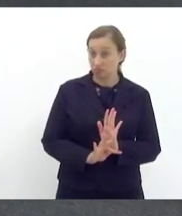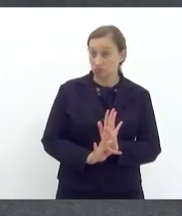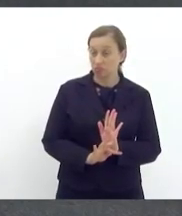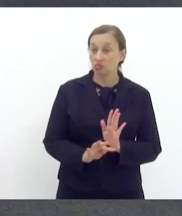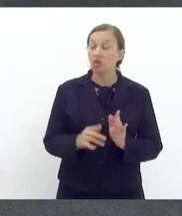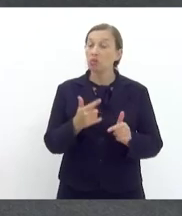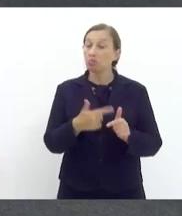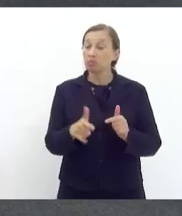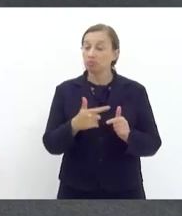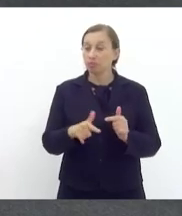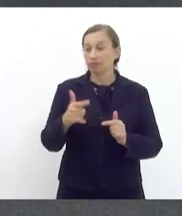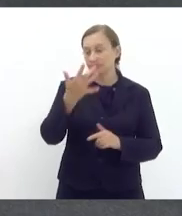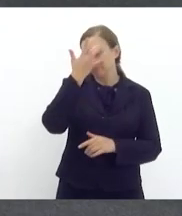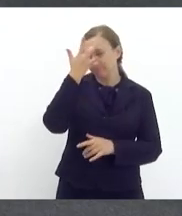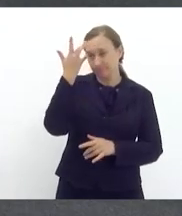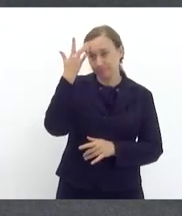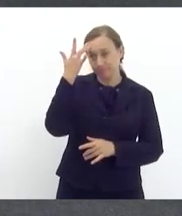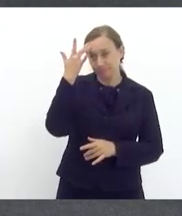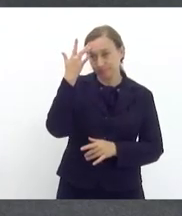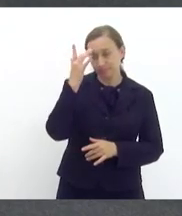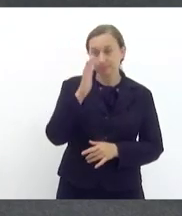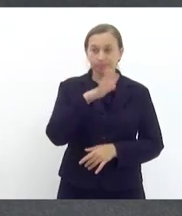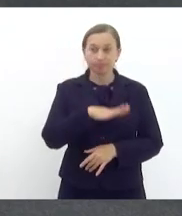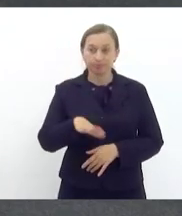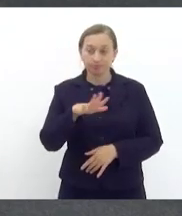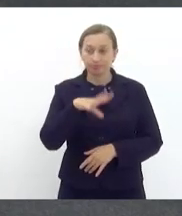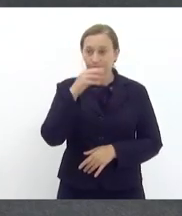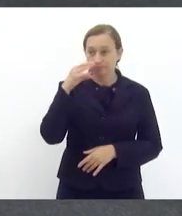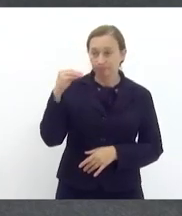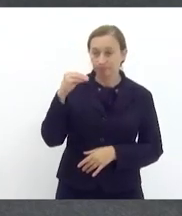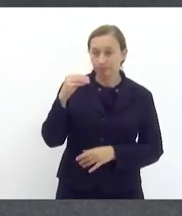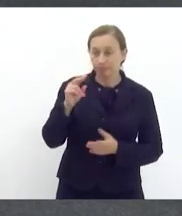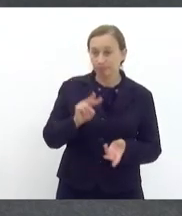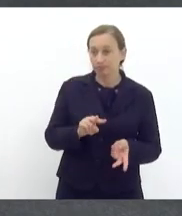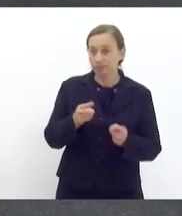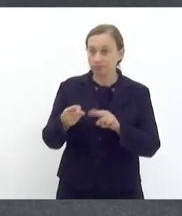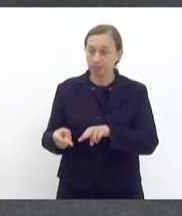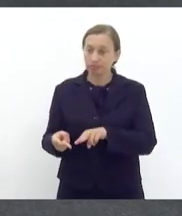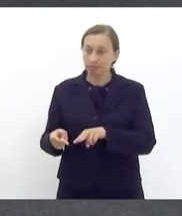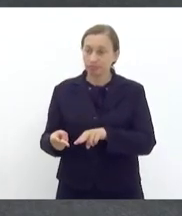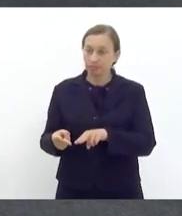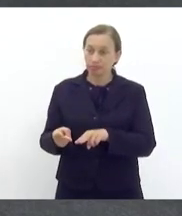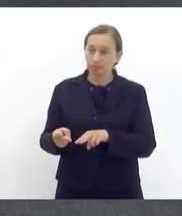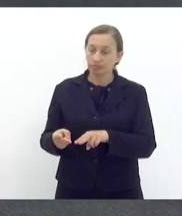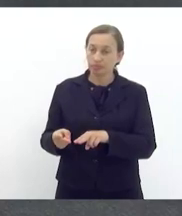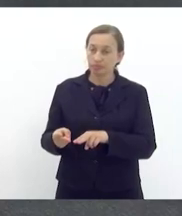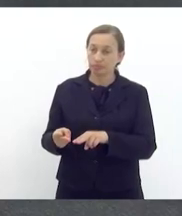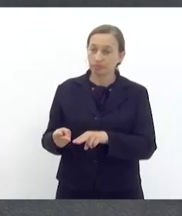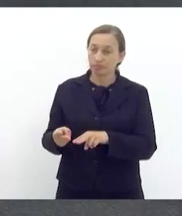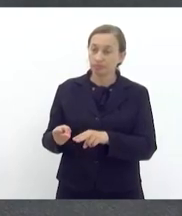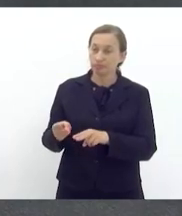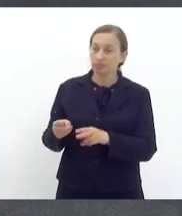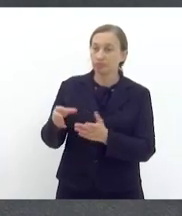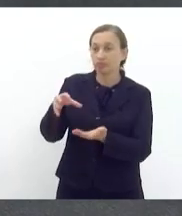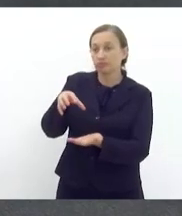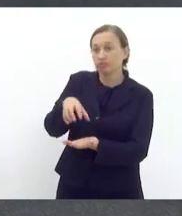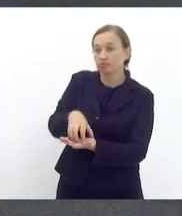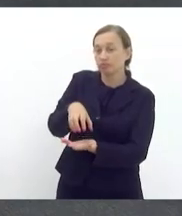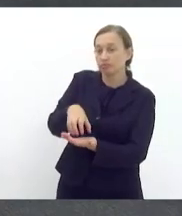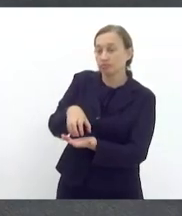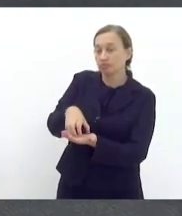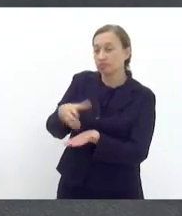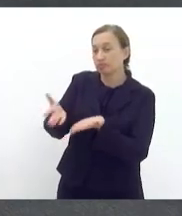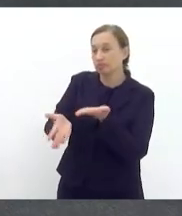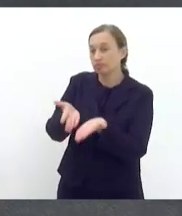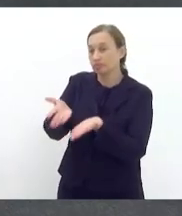da saúde mental ou um adolescente seja encaminhado para a vara da infância com vistas a polícia civil